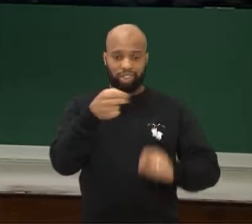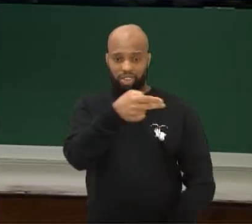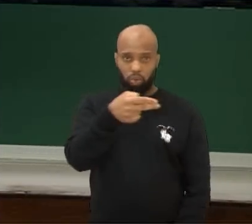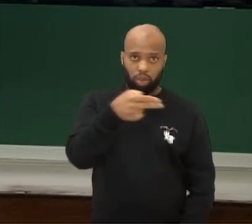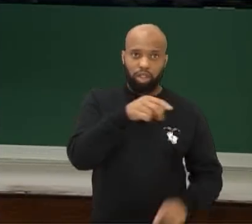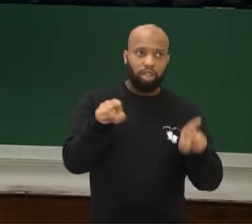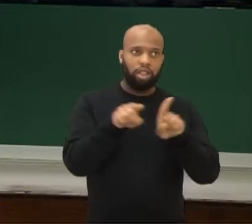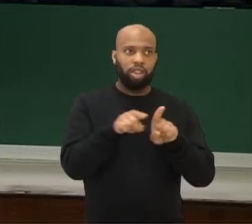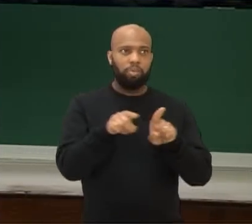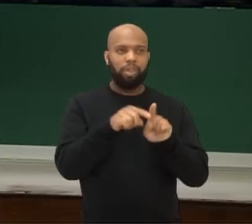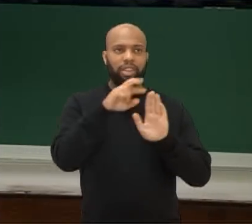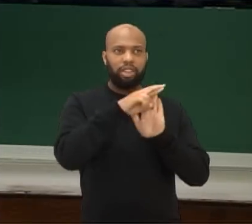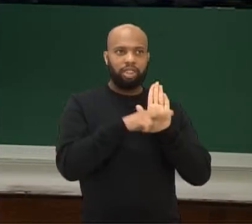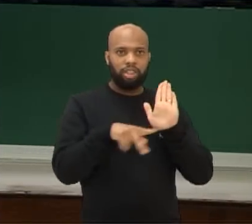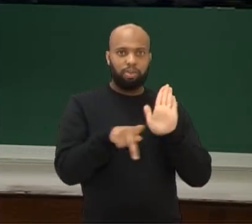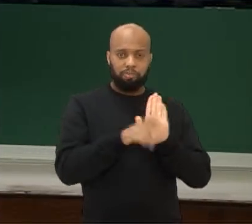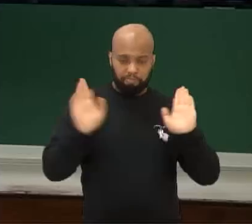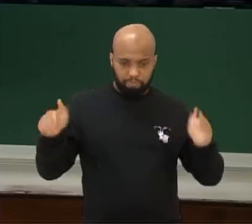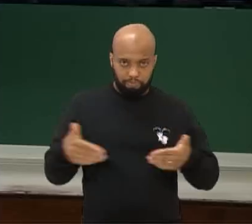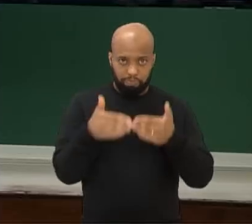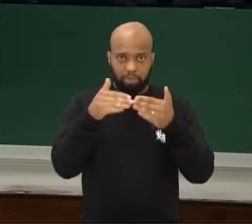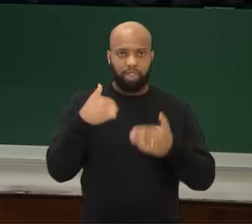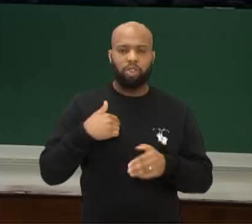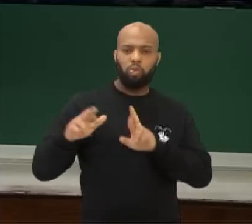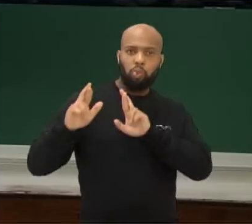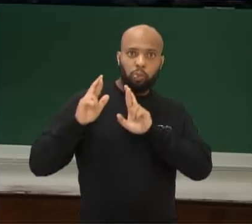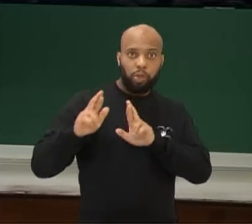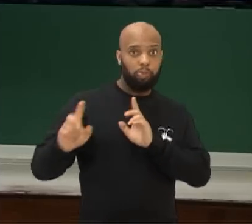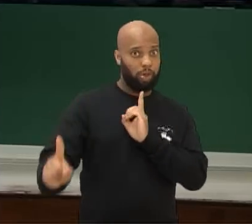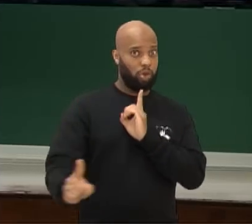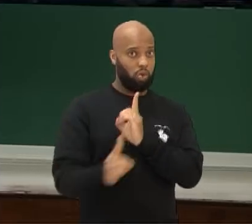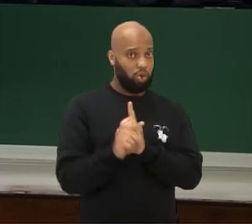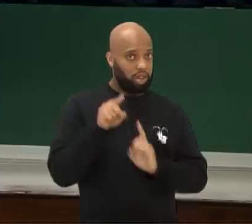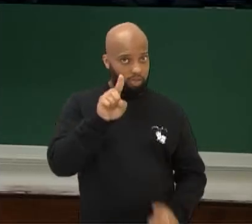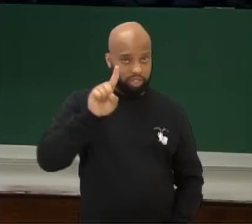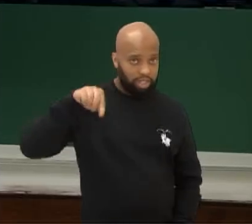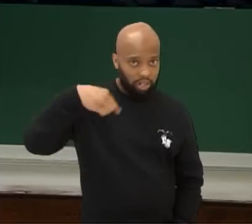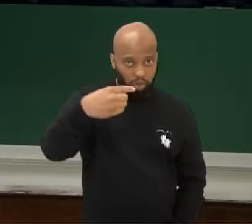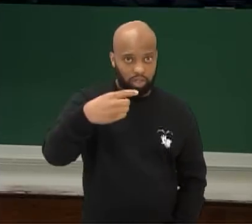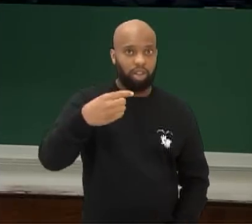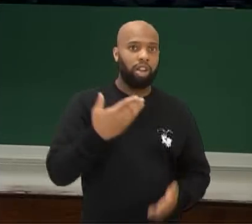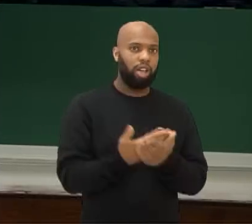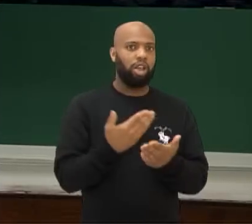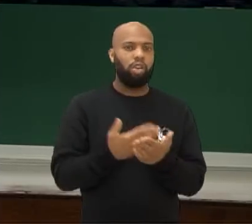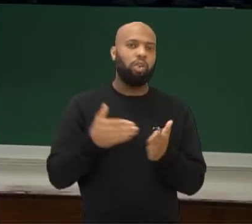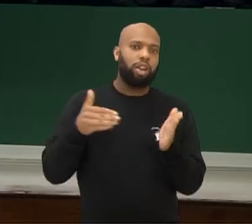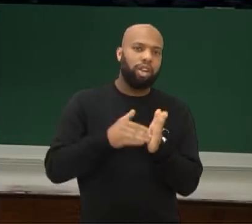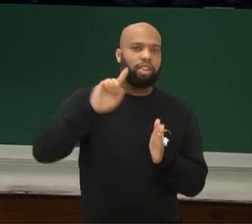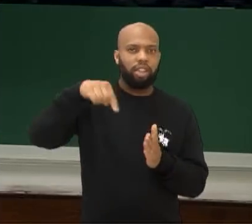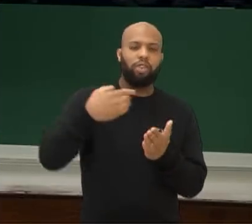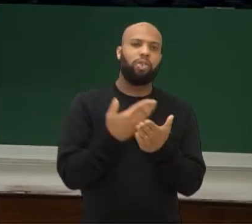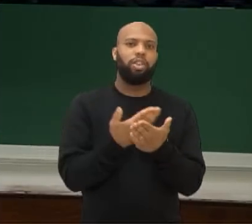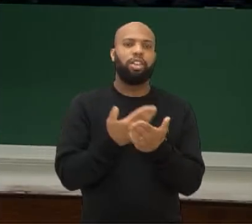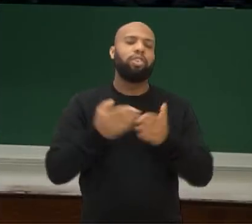igualdade e princípios de equivalência, tá? Eu espero vocês, então, até a próxima aula.